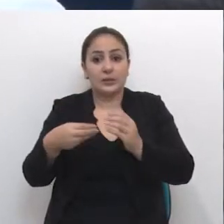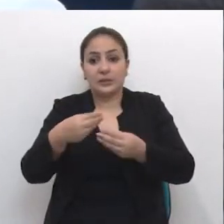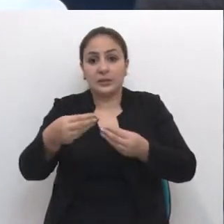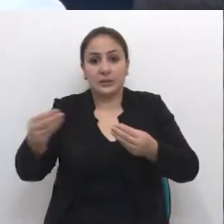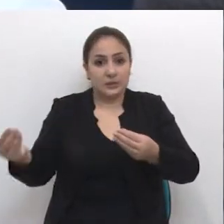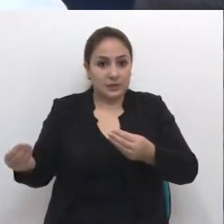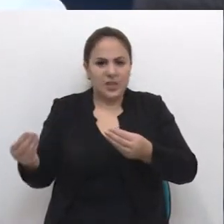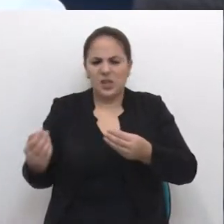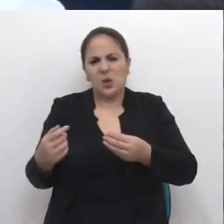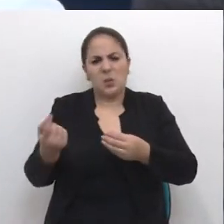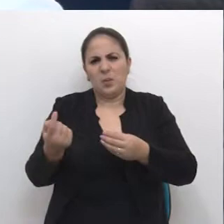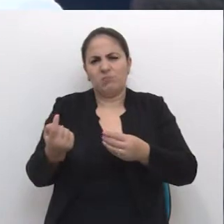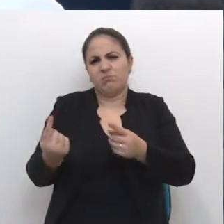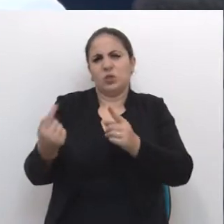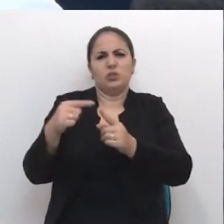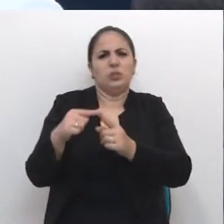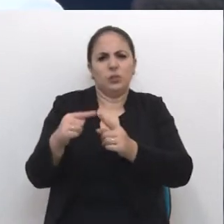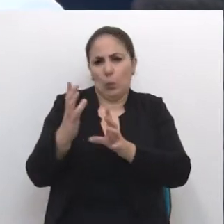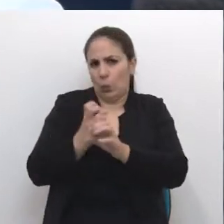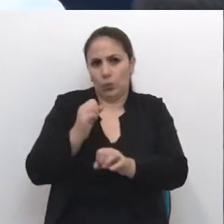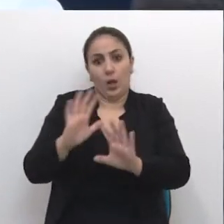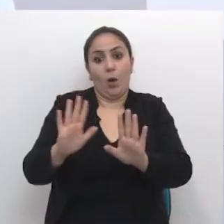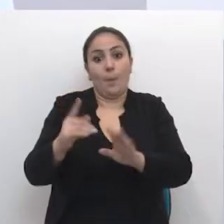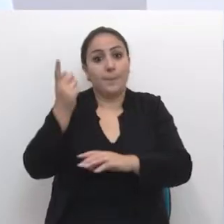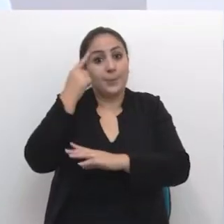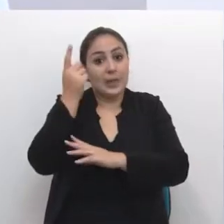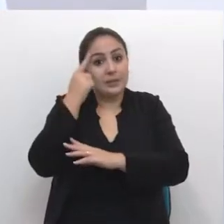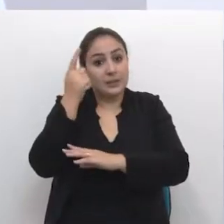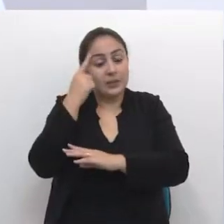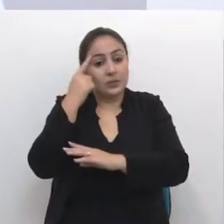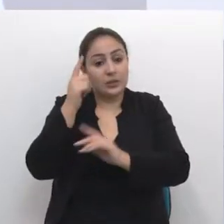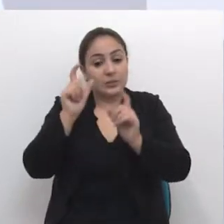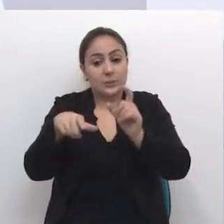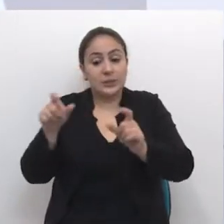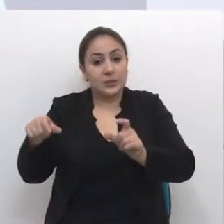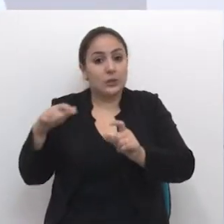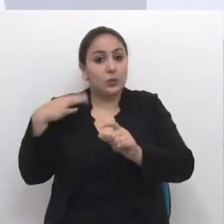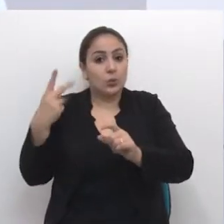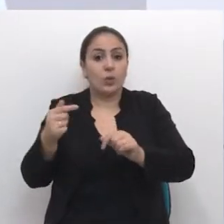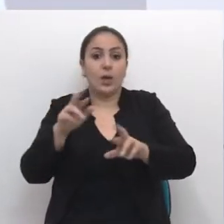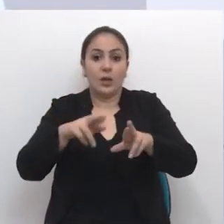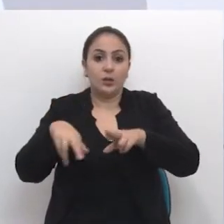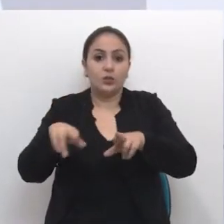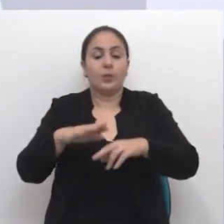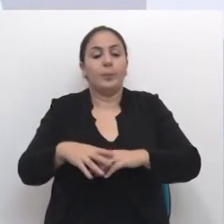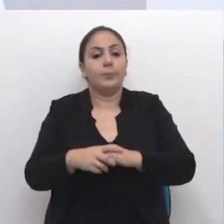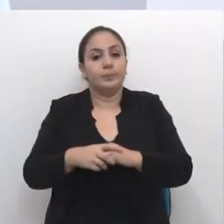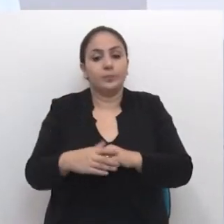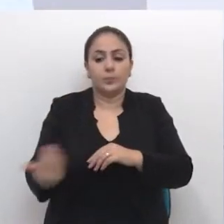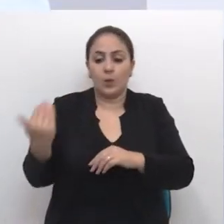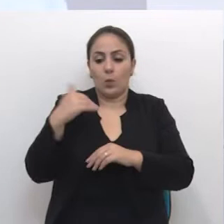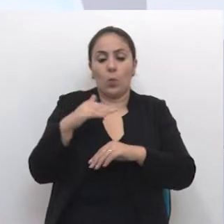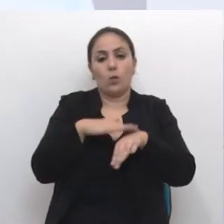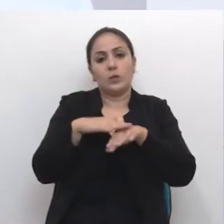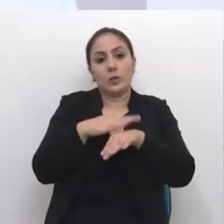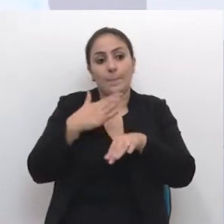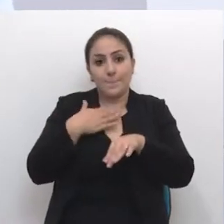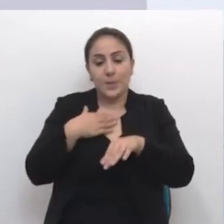mas pensando nos clientes de toda a região. Vieram conversar comigo e me